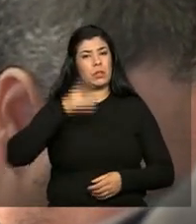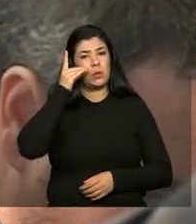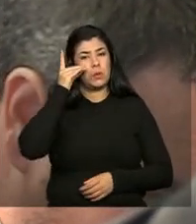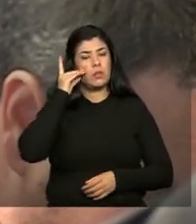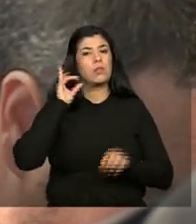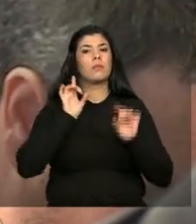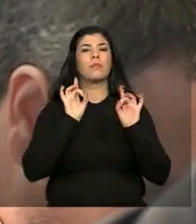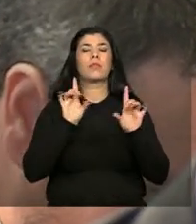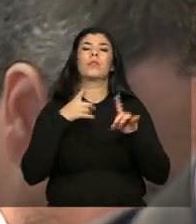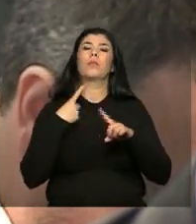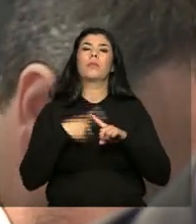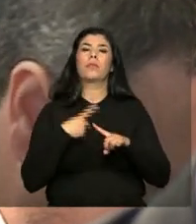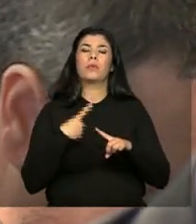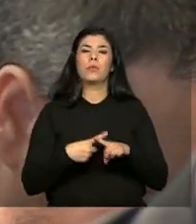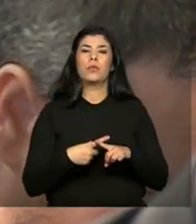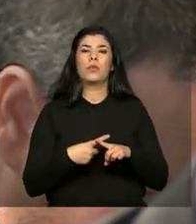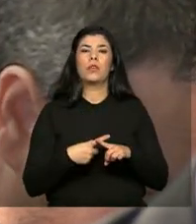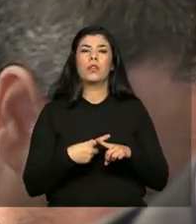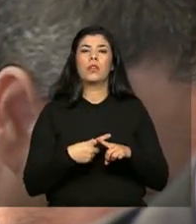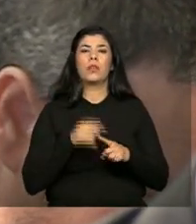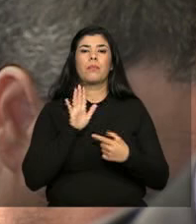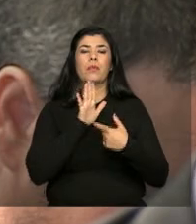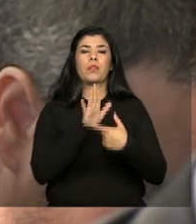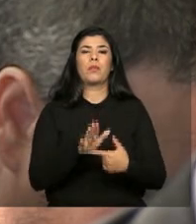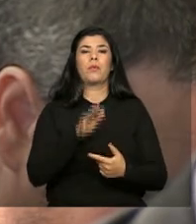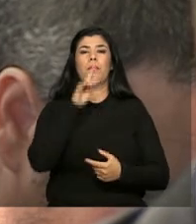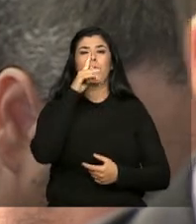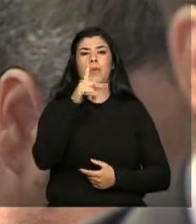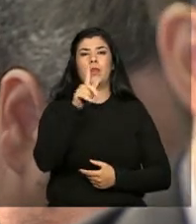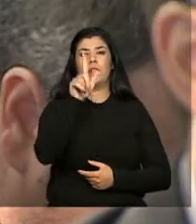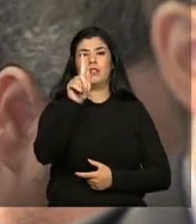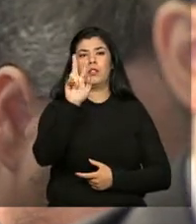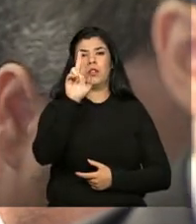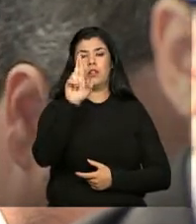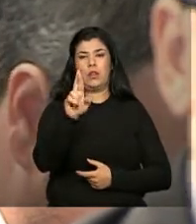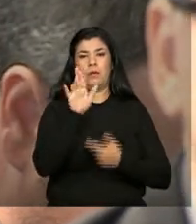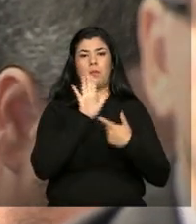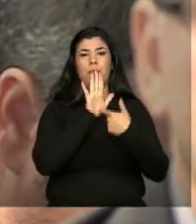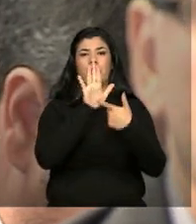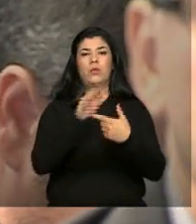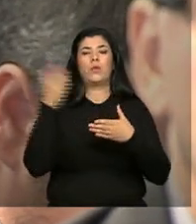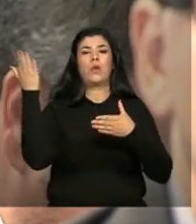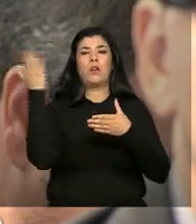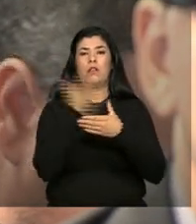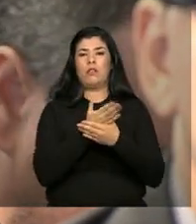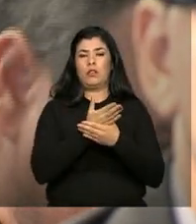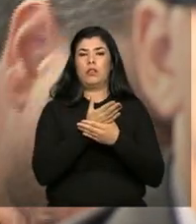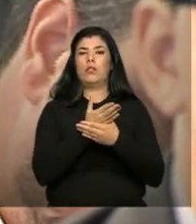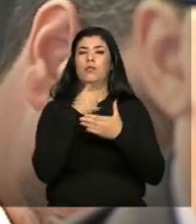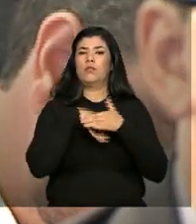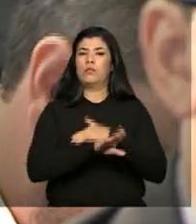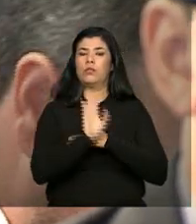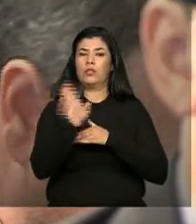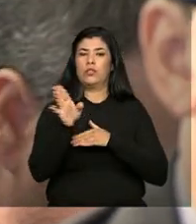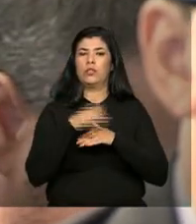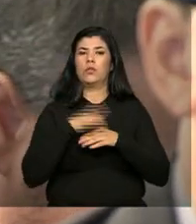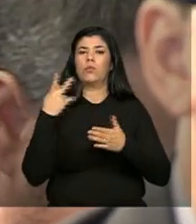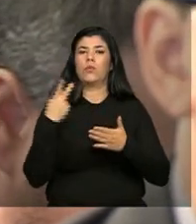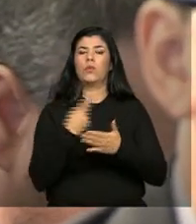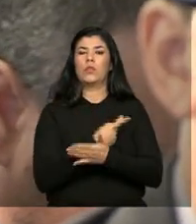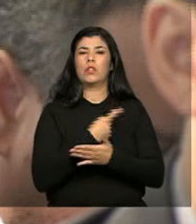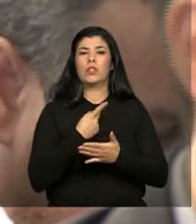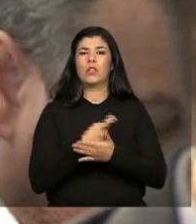especial por é o pgr ter dito que arquivou o caso da presidente Dilma